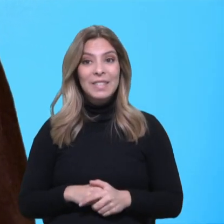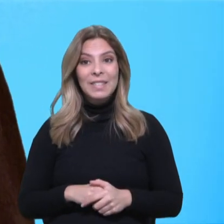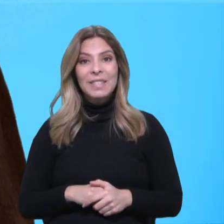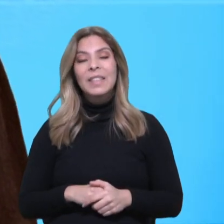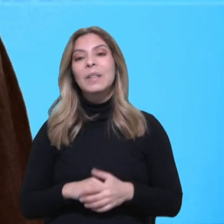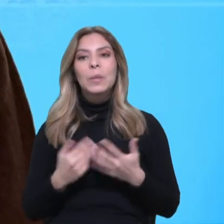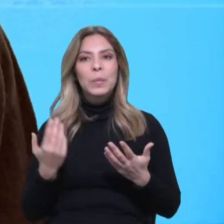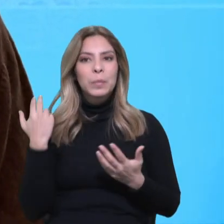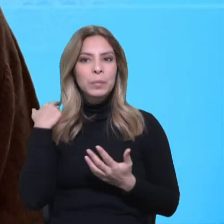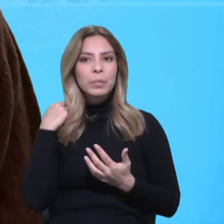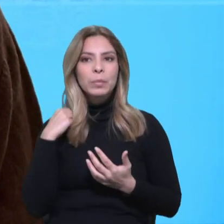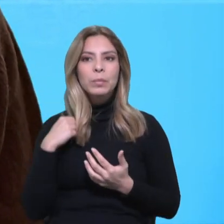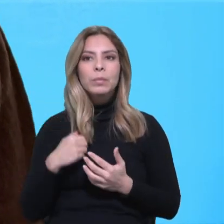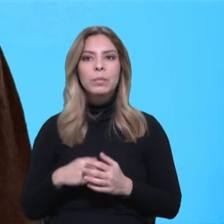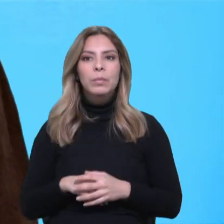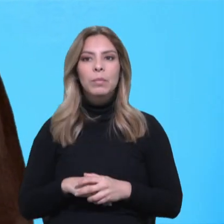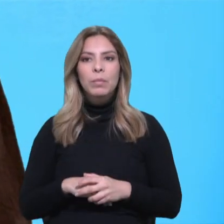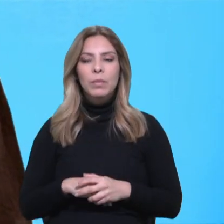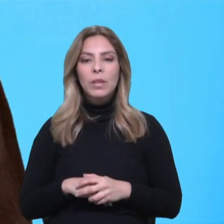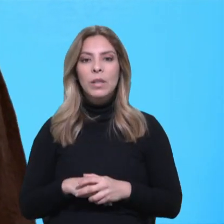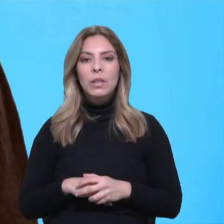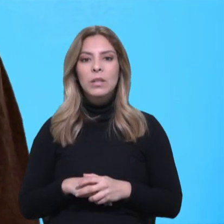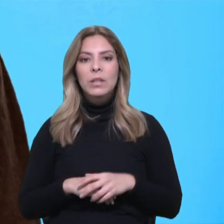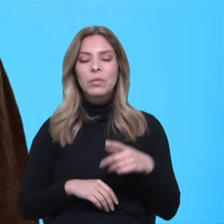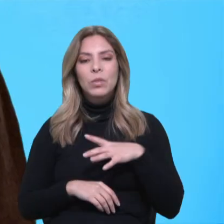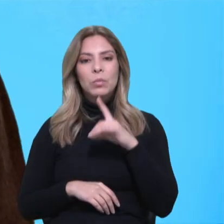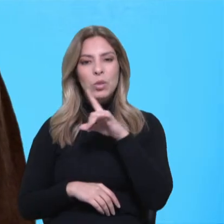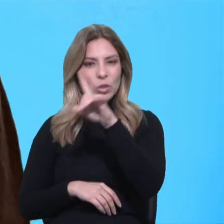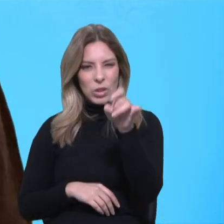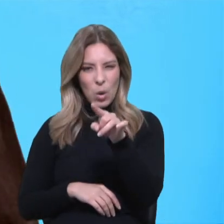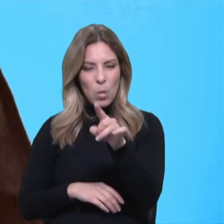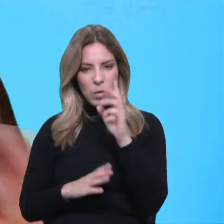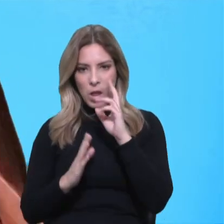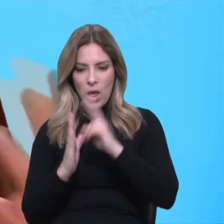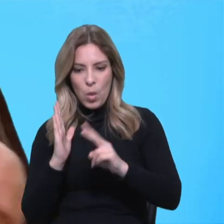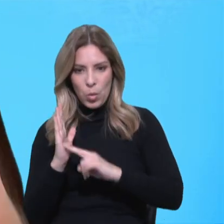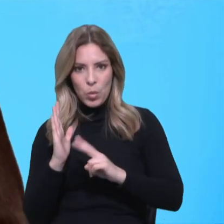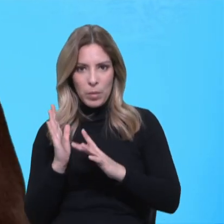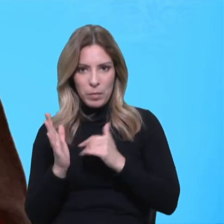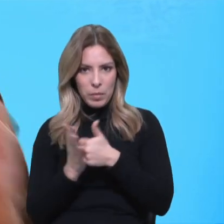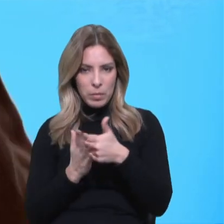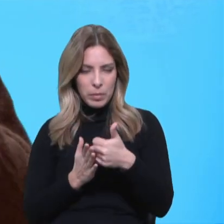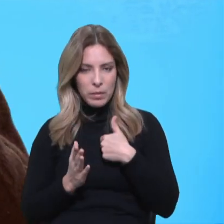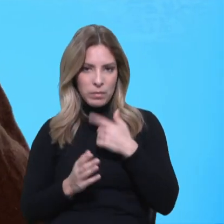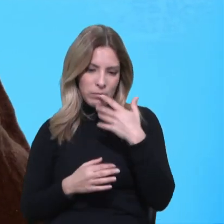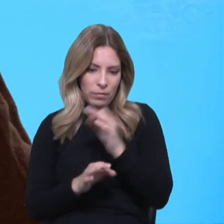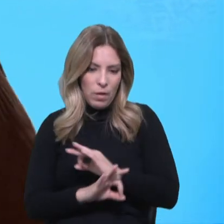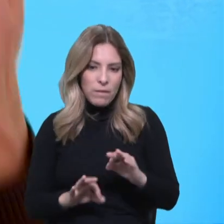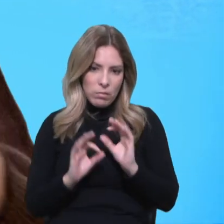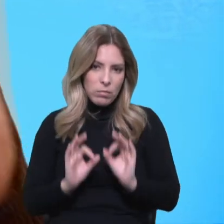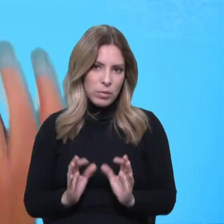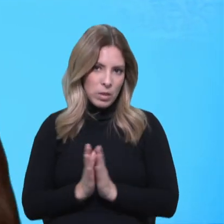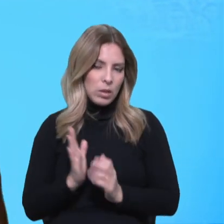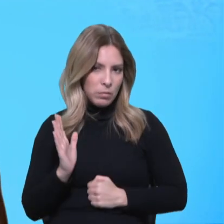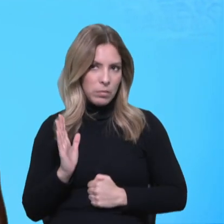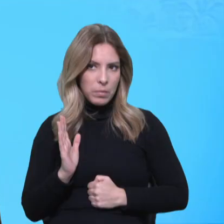Então, eu posso colocar já aqui uma questão da liturgia mais formal para mim, da Igreja Católica. É óbvio